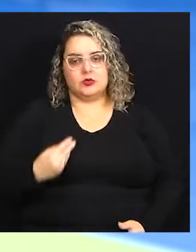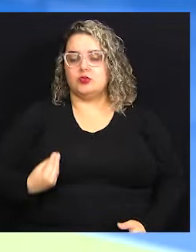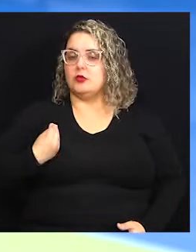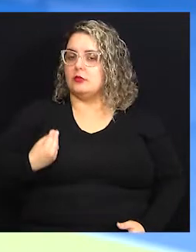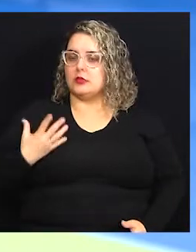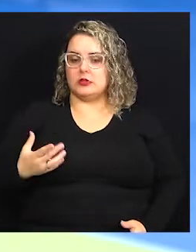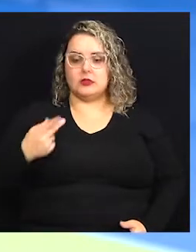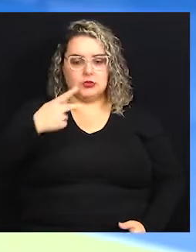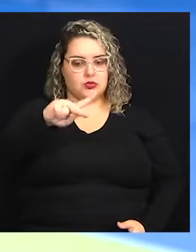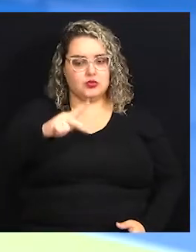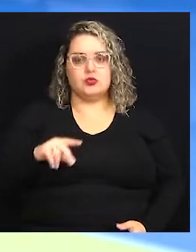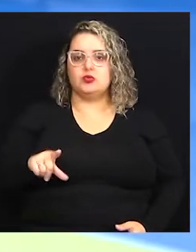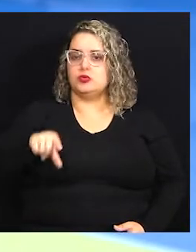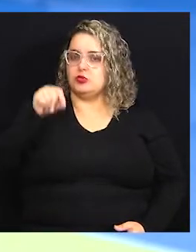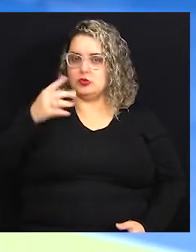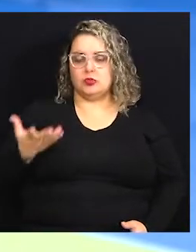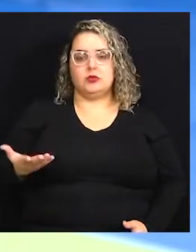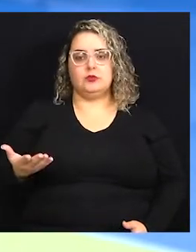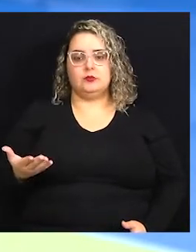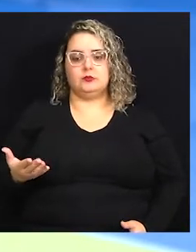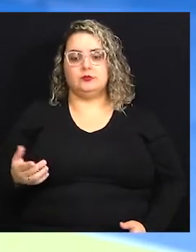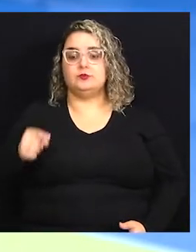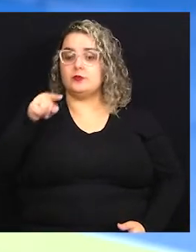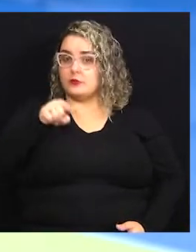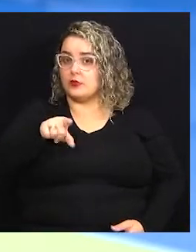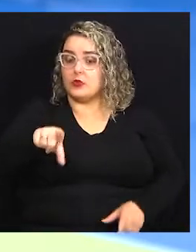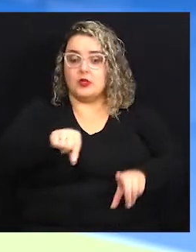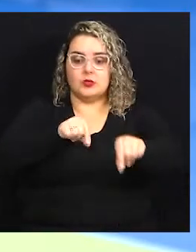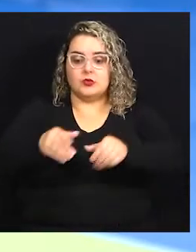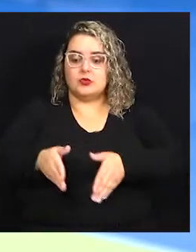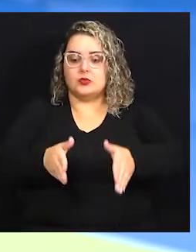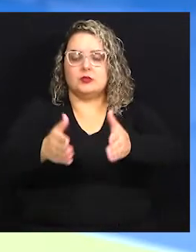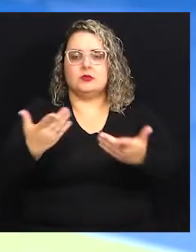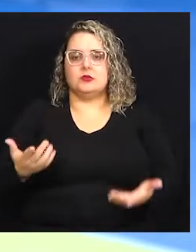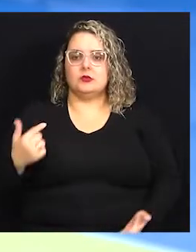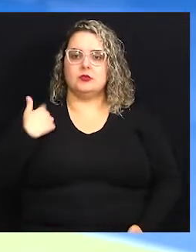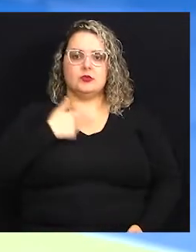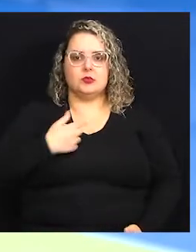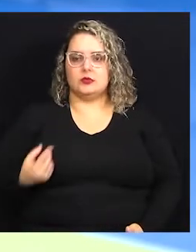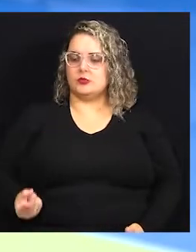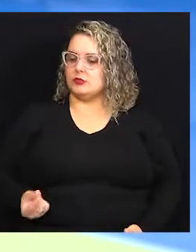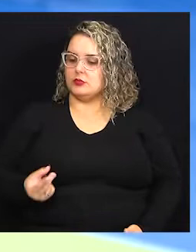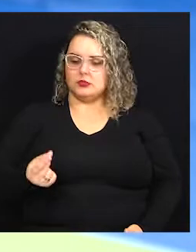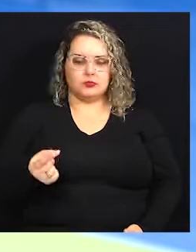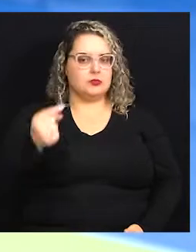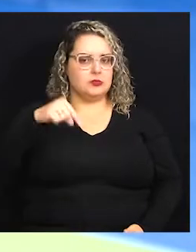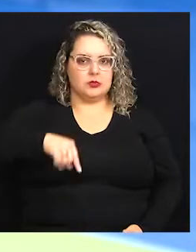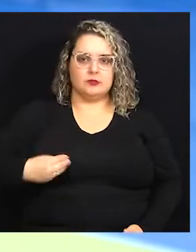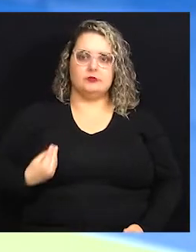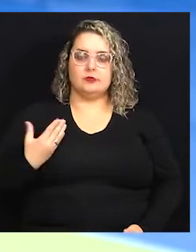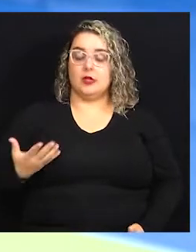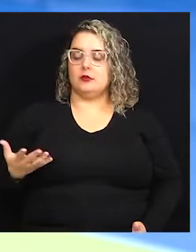um certo grau que você tem que seguir a sua vida, nós não vamos ser eternos aqui. Então, eu